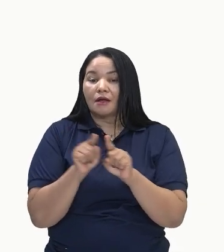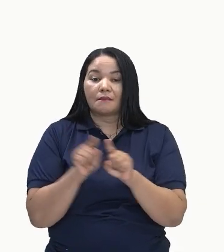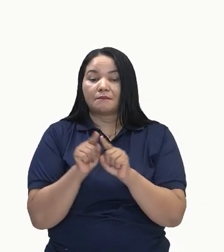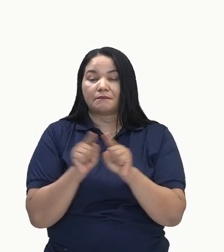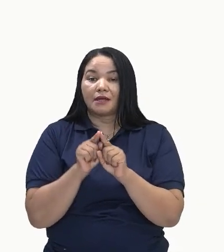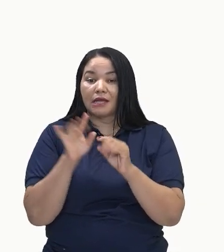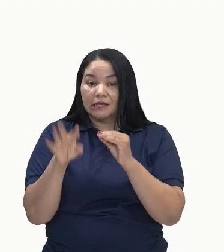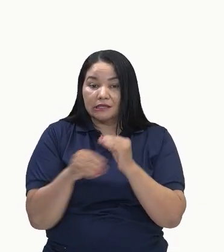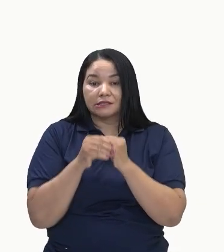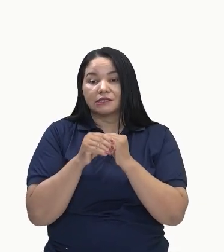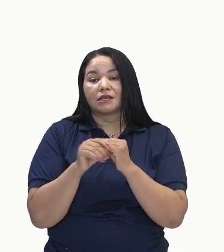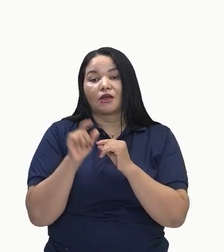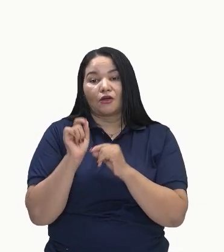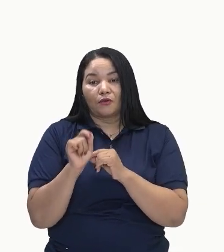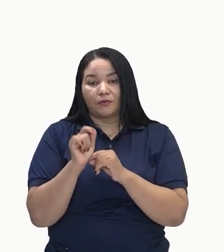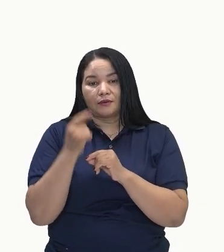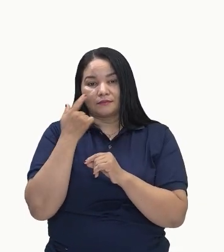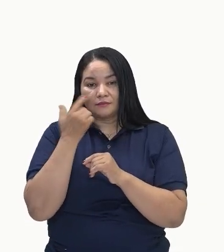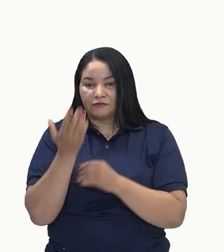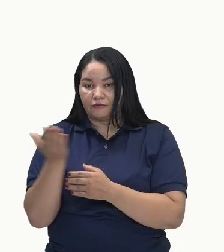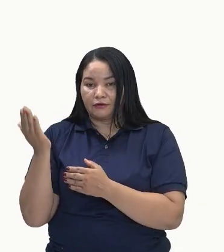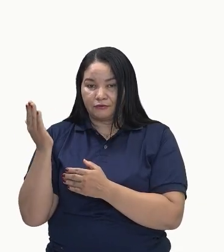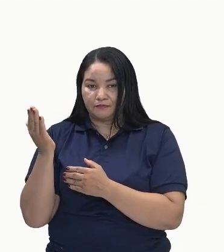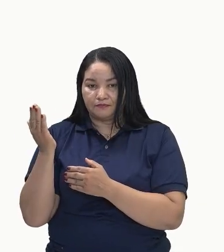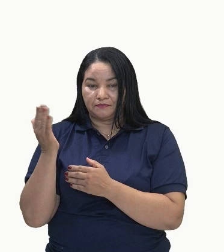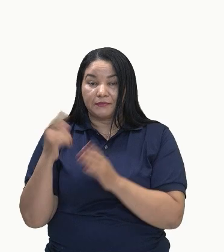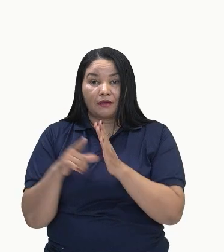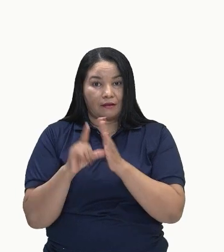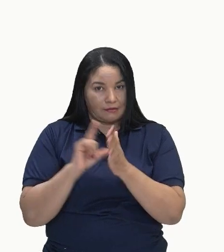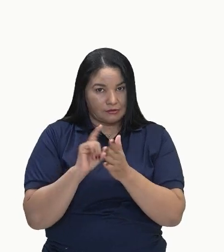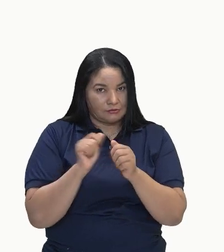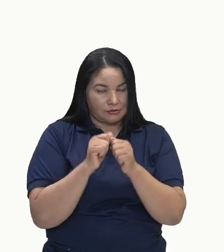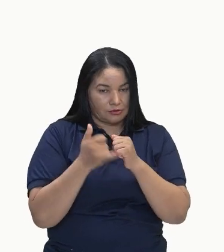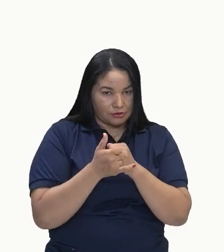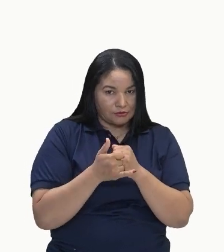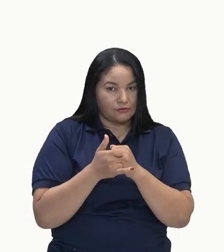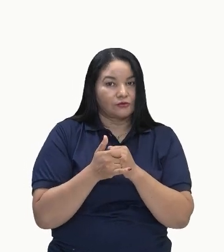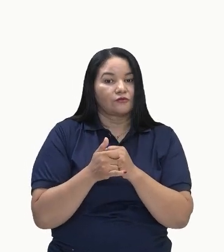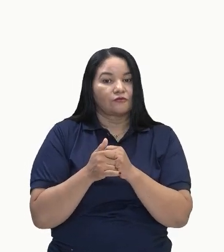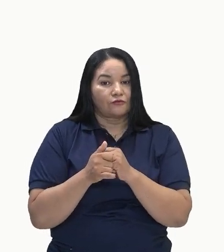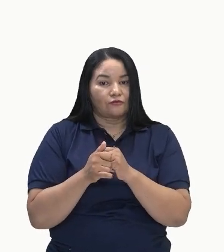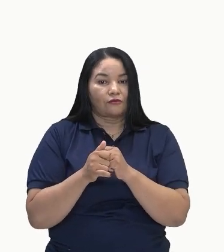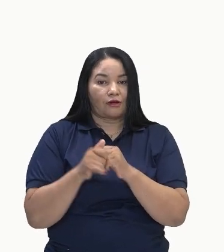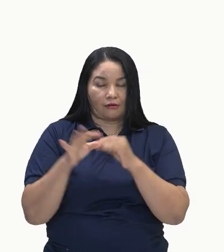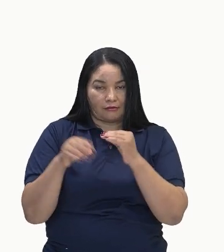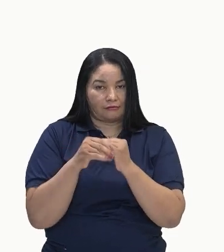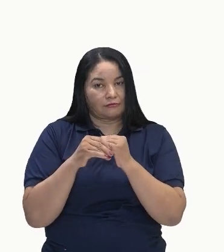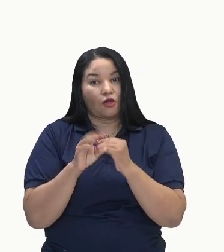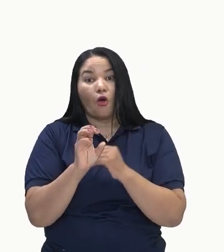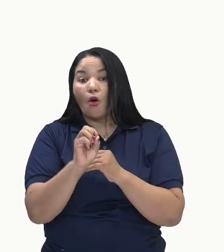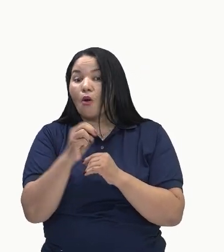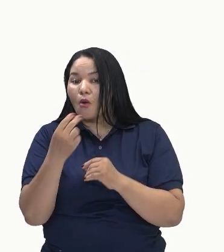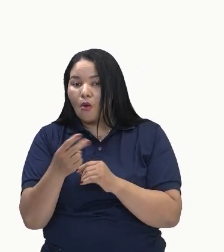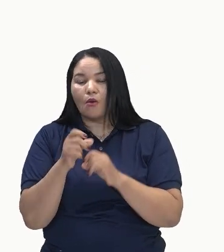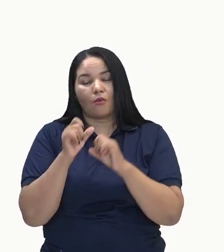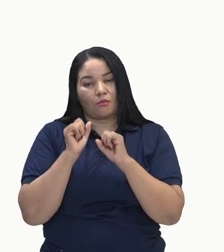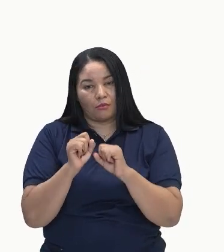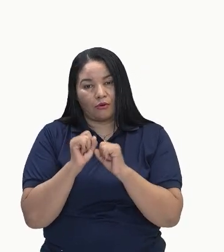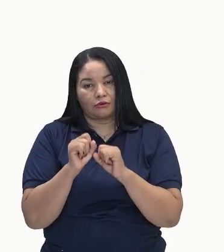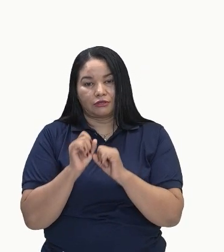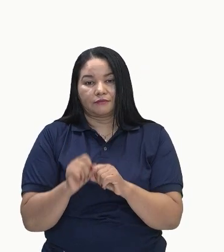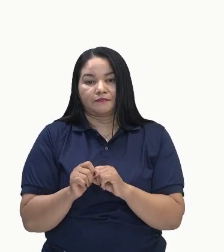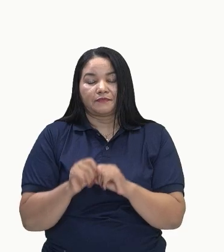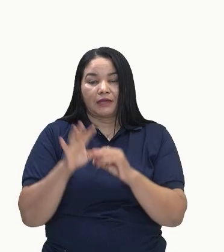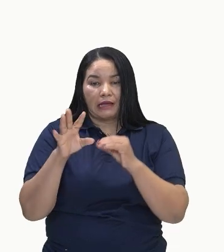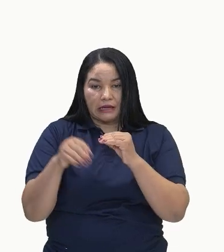pelo acréscimo do the most antes do adjetivo, ou simplesmente acrescentando est ou